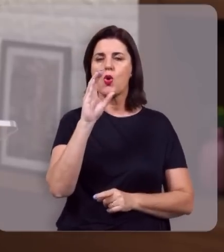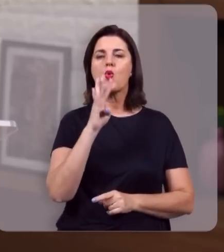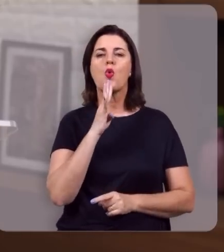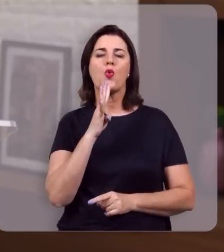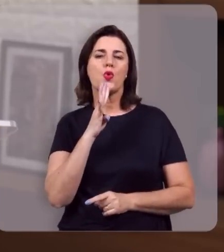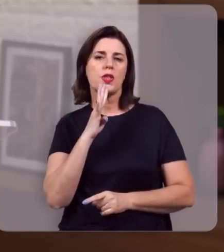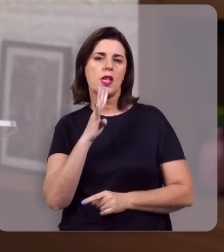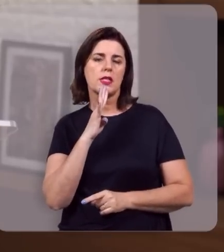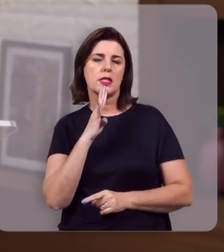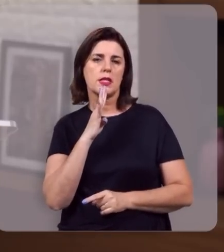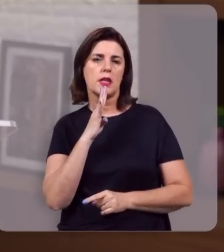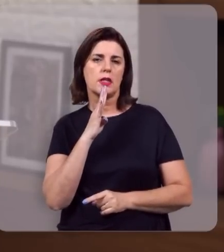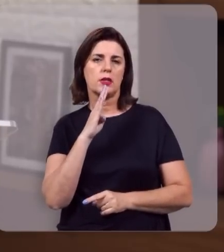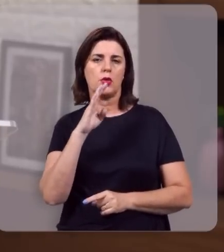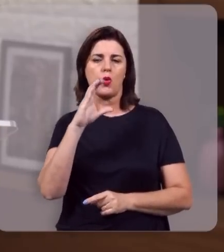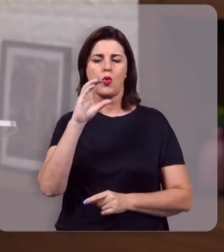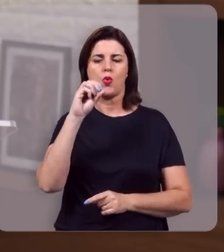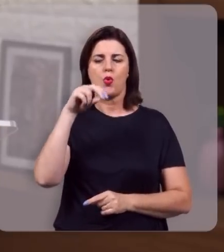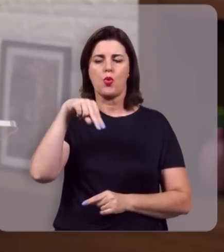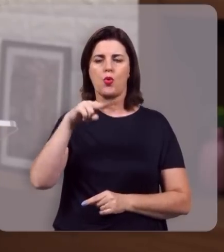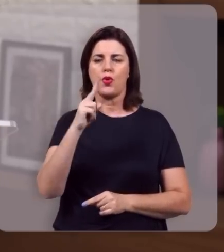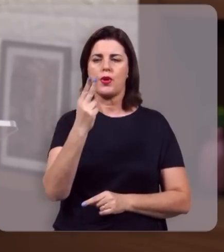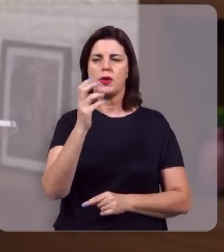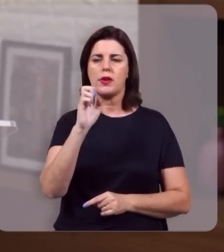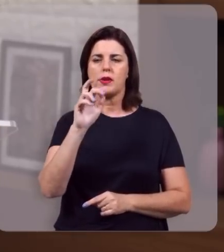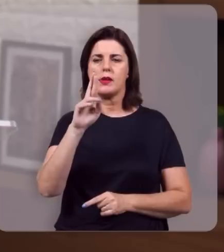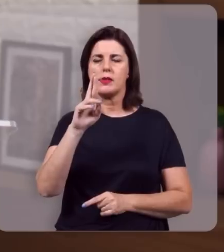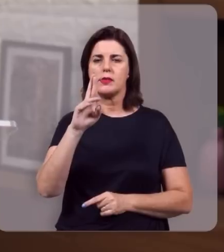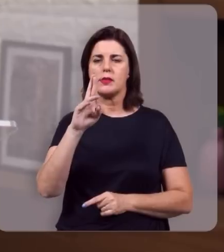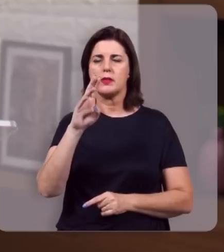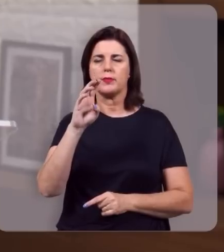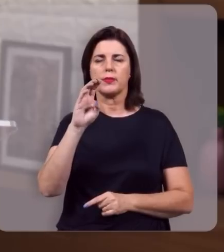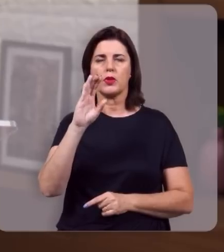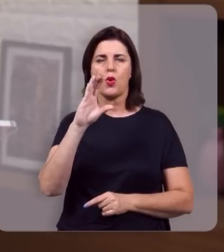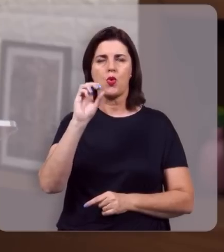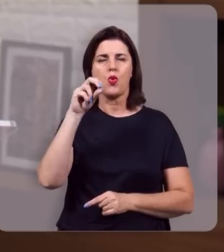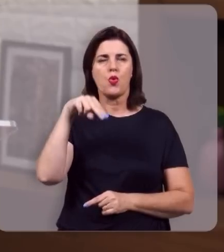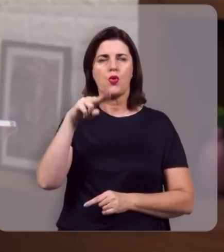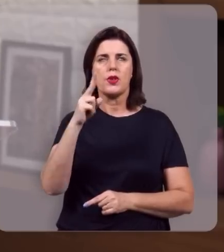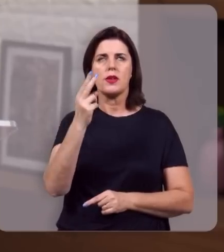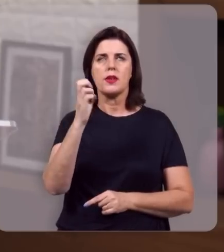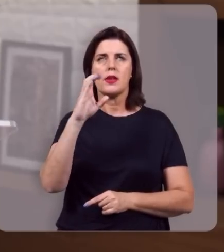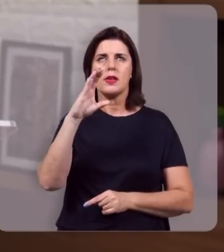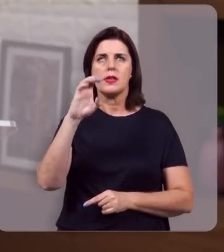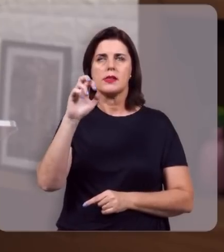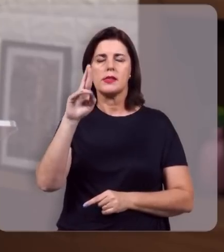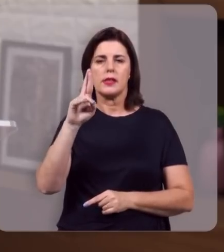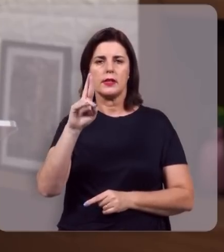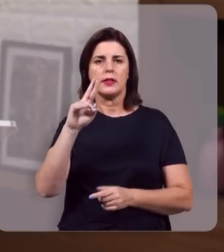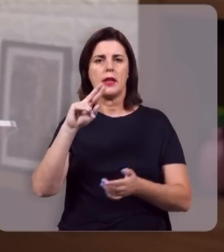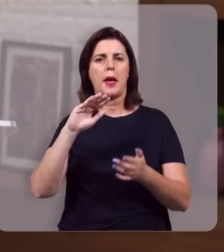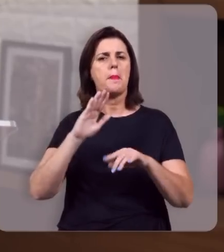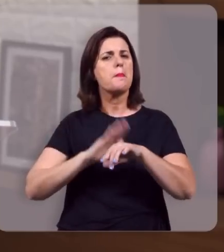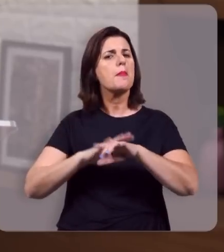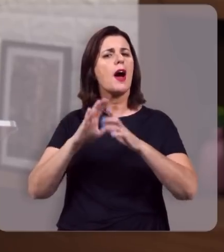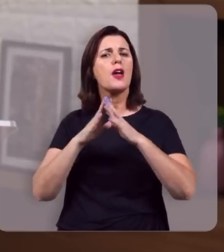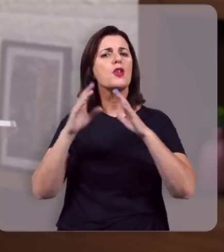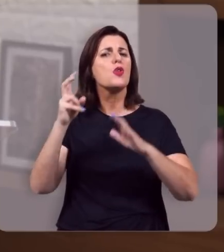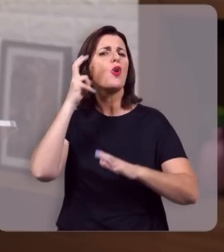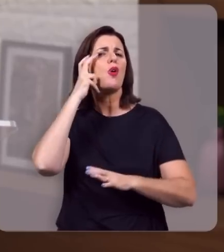hebraico quanto no grego, é muito mais do que um conhecimento intelectual. É, na verdade, uma relação